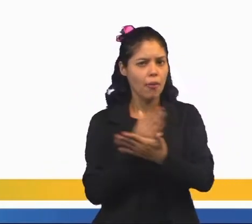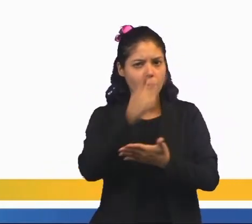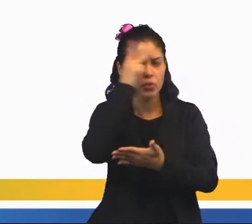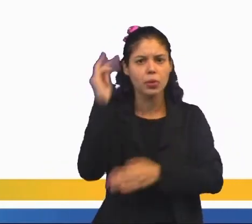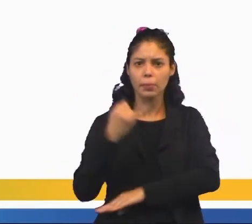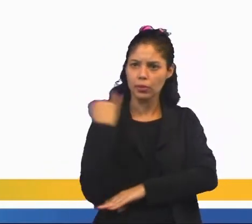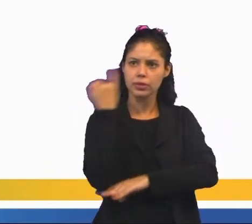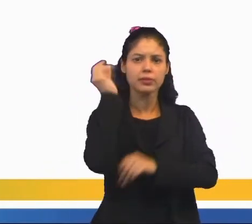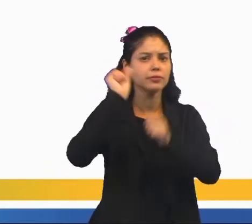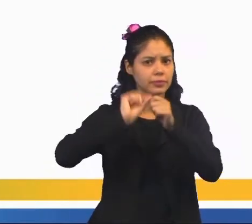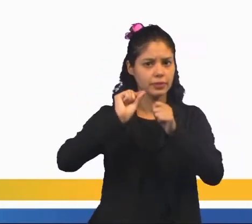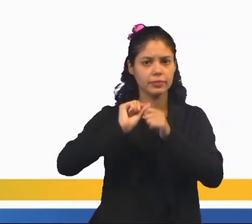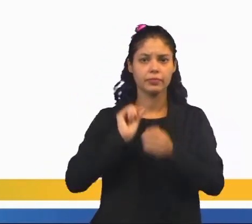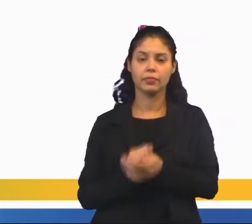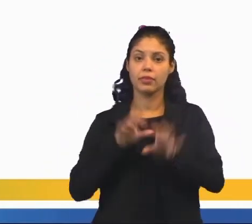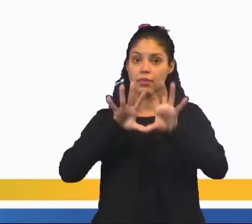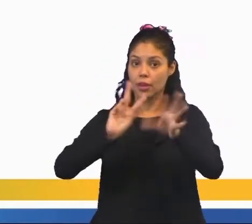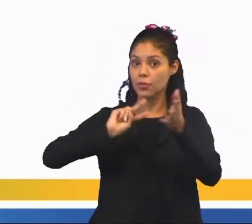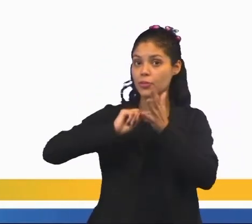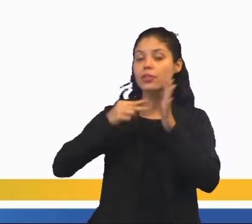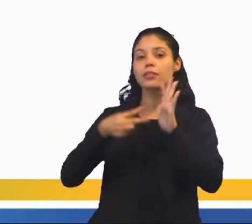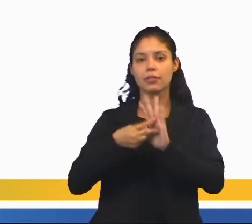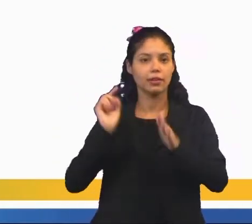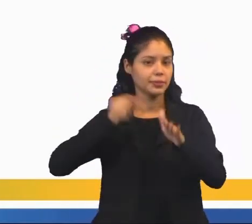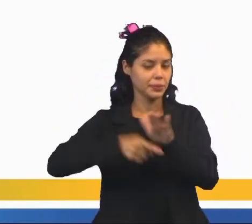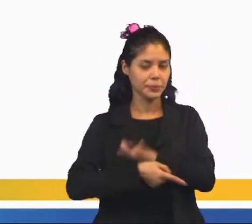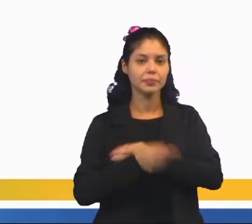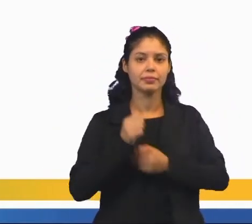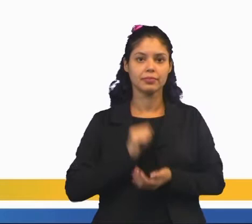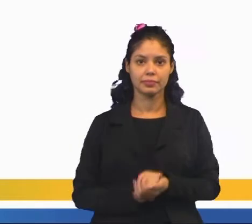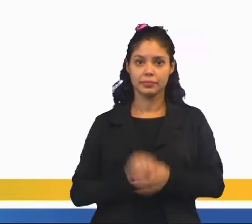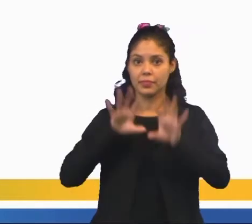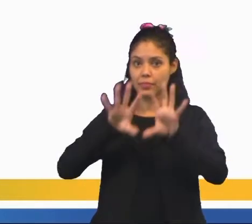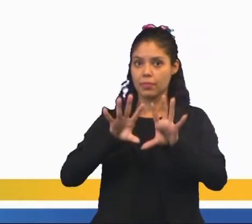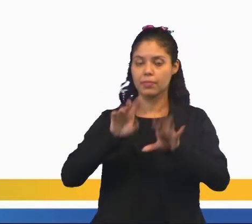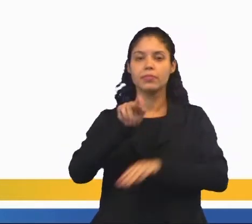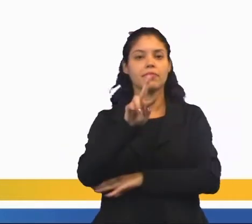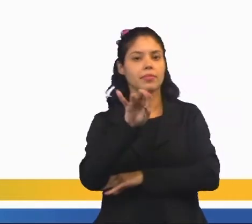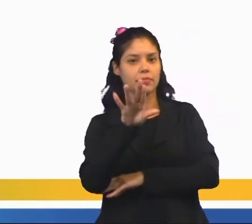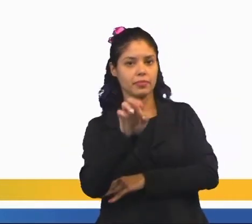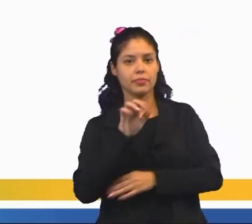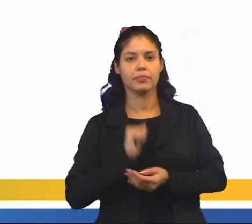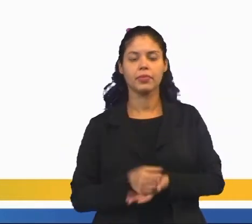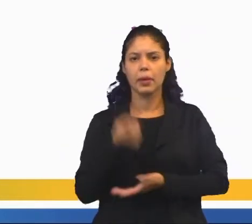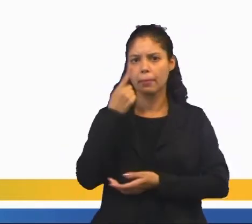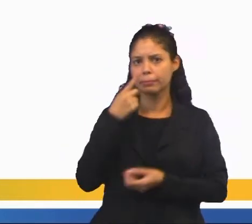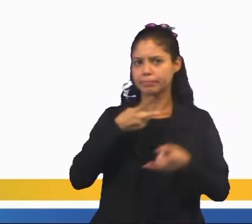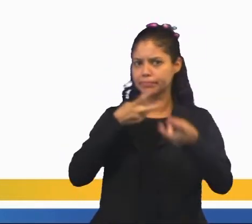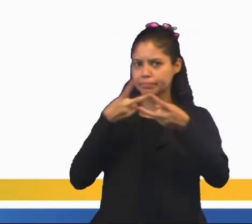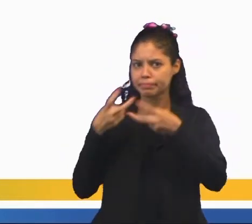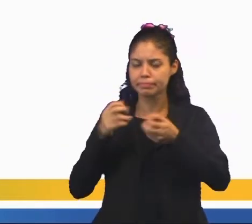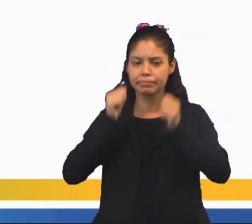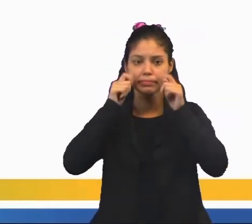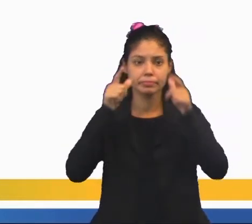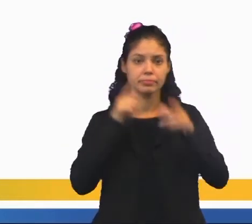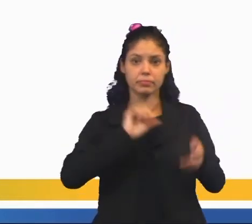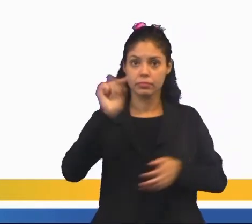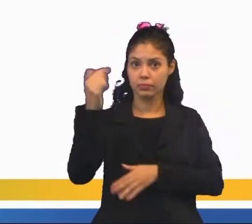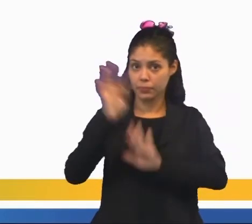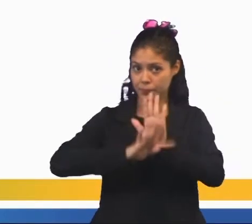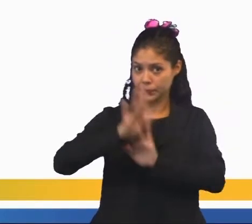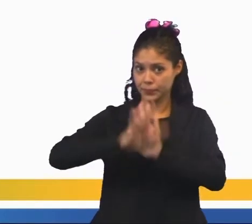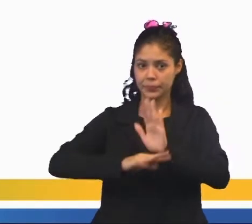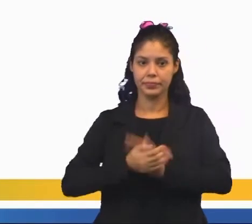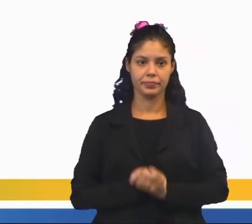importante fez. Então, esses são os significados dentro desse verbete. Agora, presta atenção nesse outro